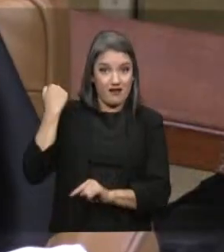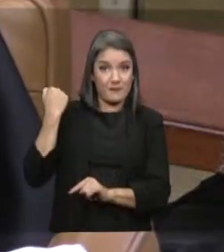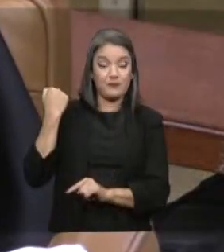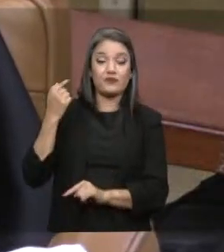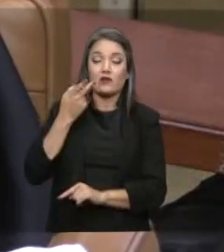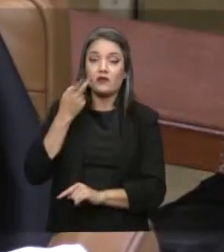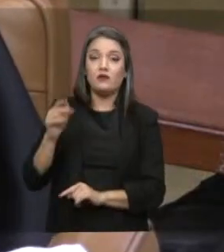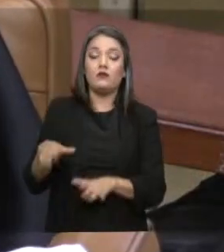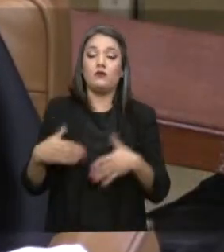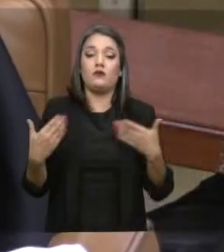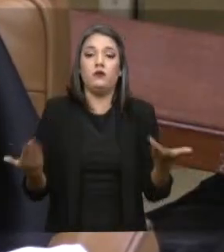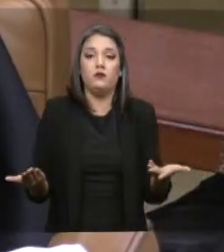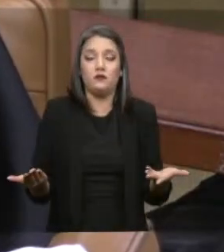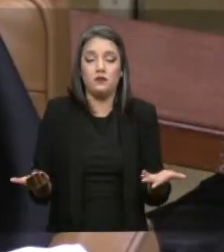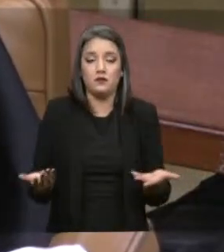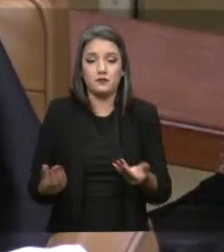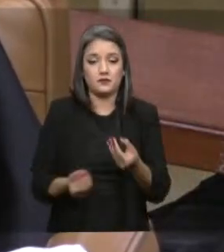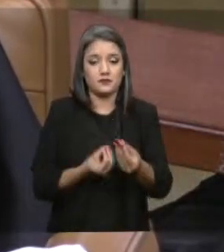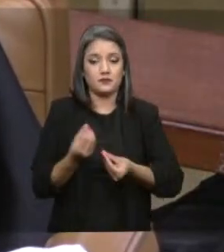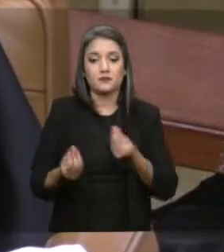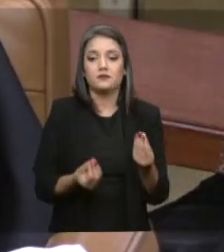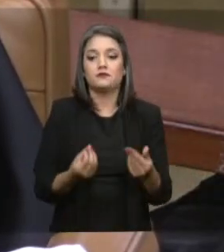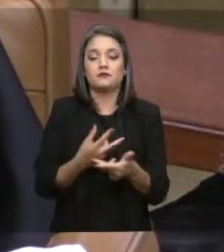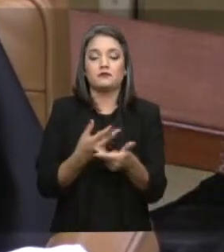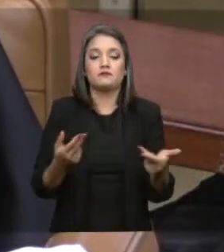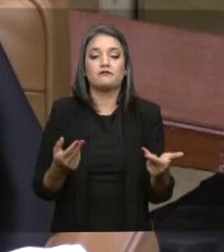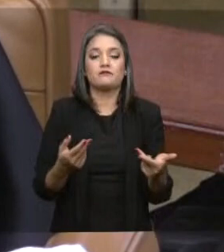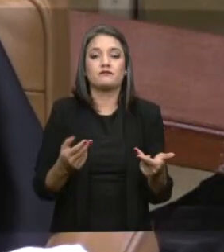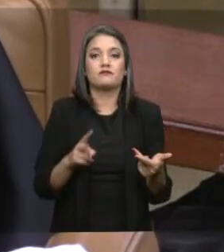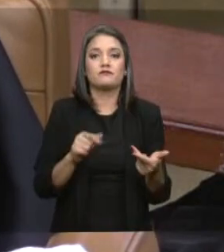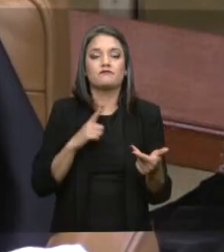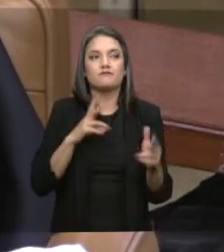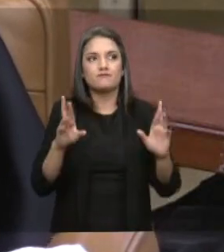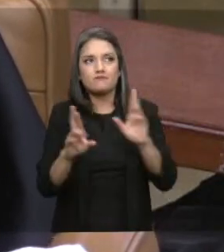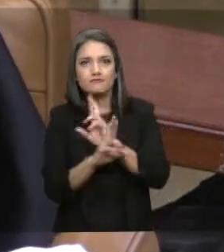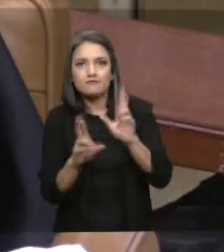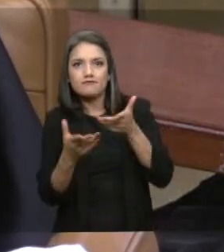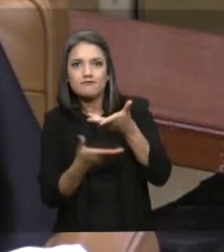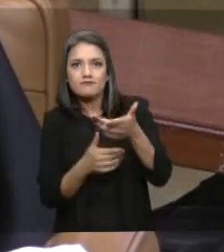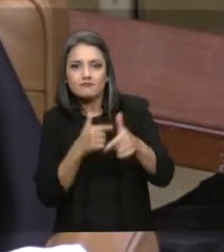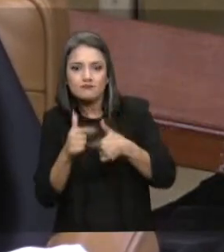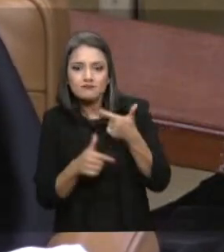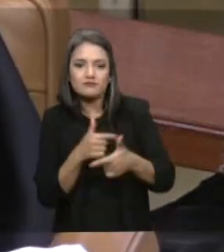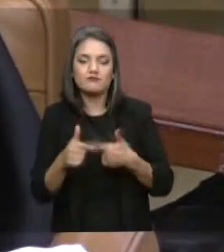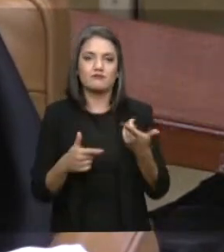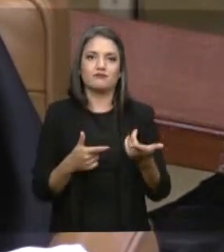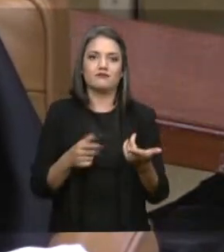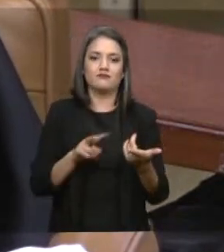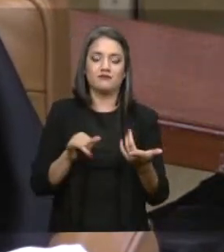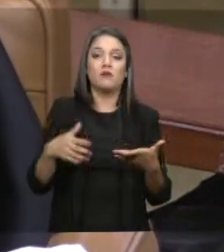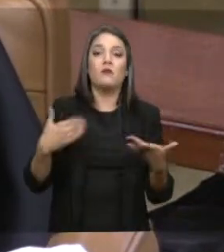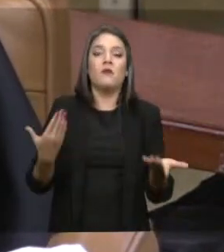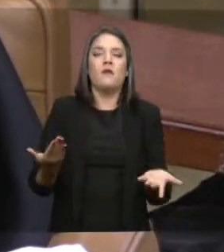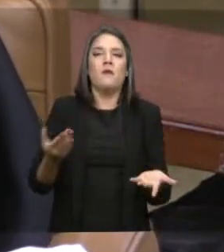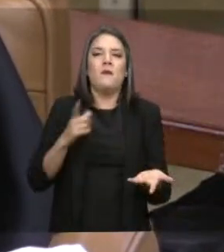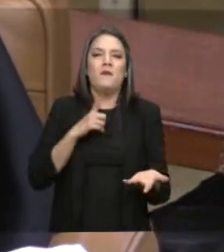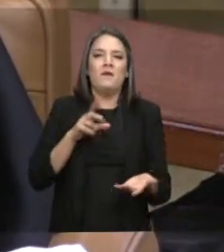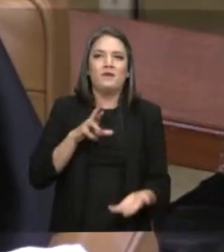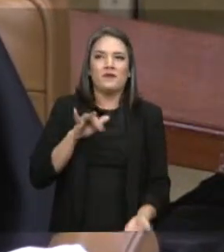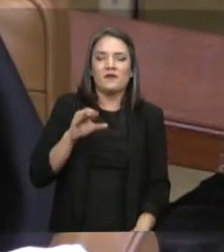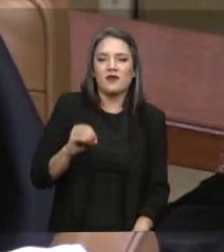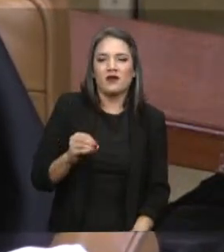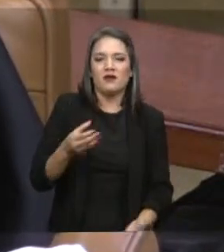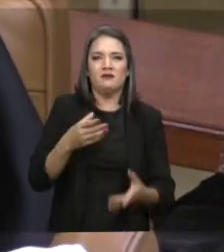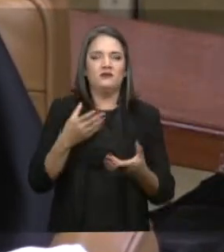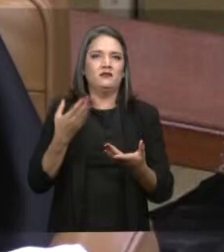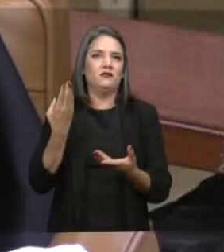sobre Quais medidas específicas de proteção a serem adotadas mediante risco específico risco